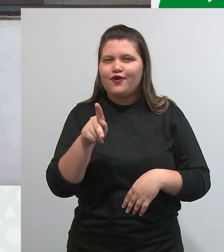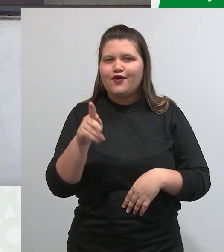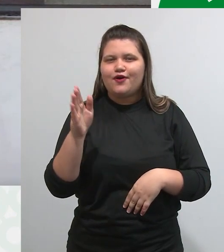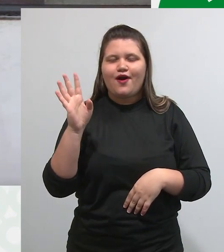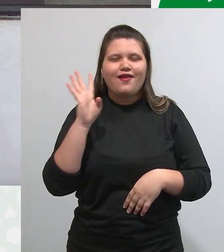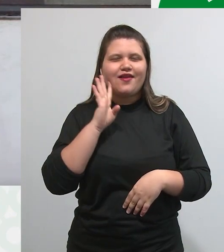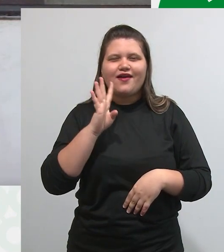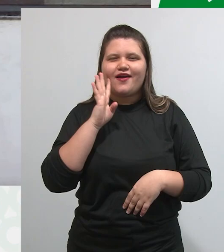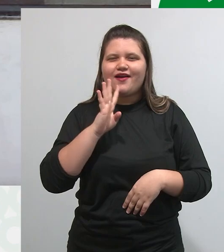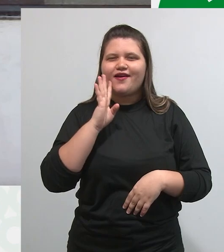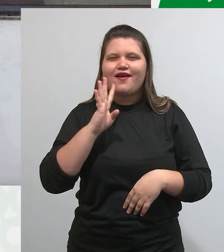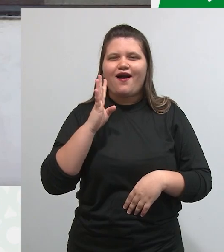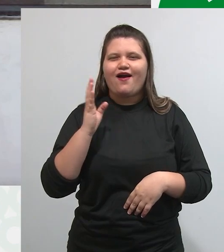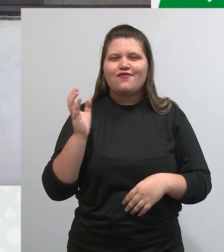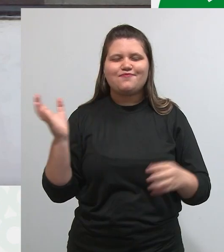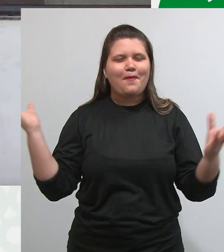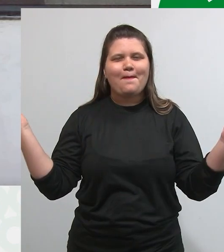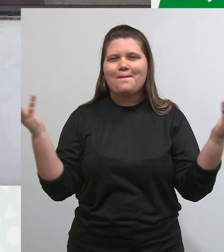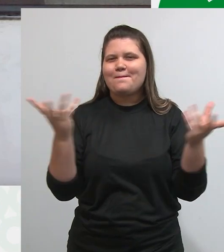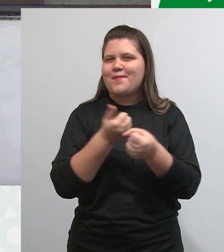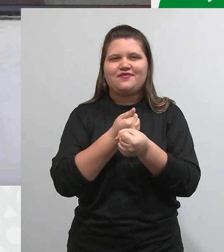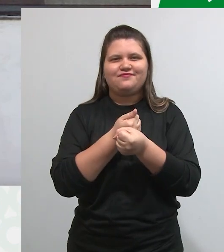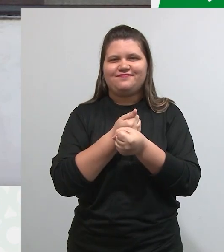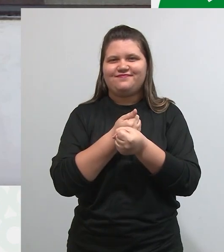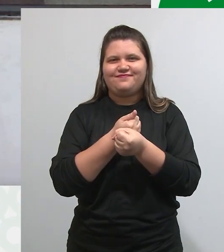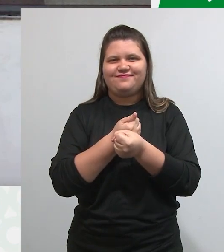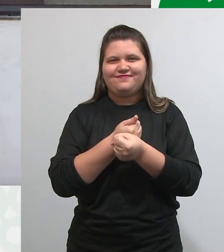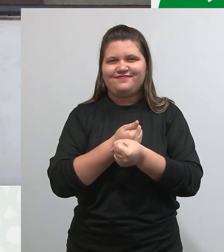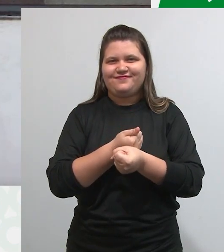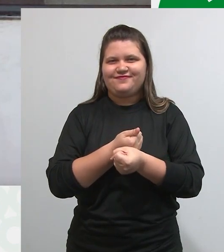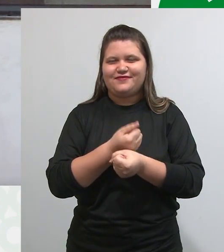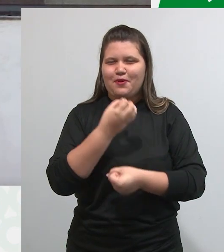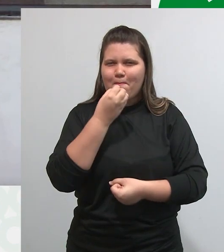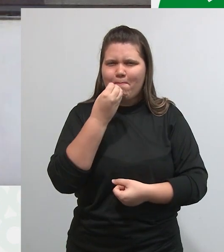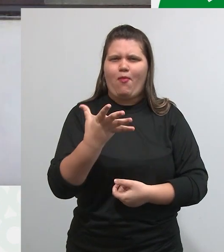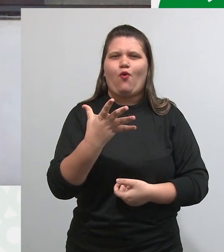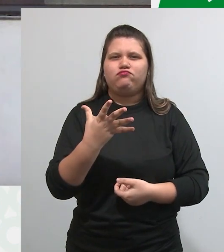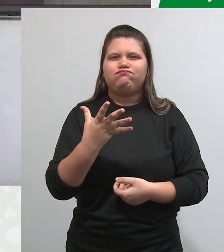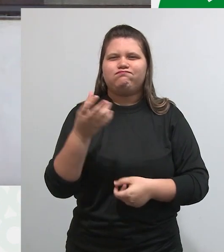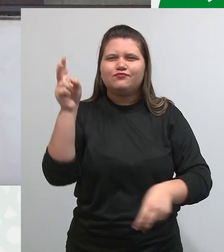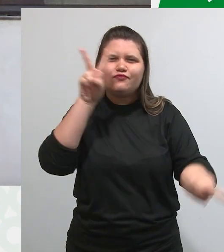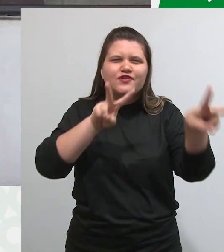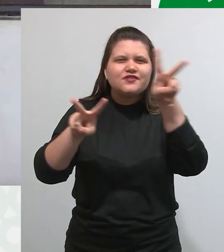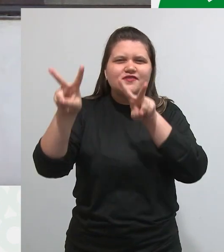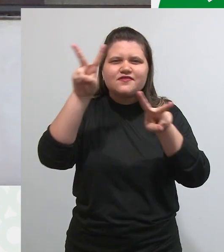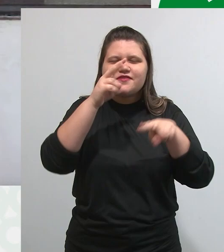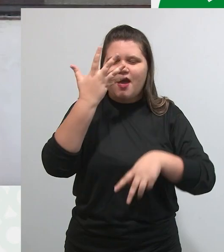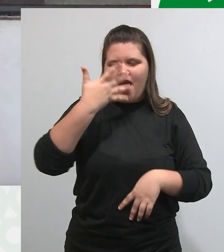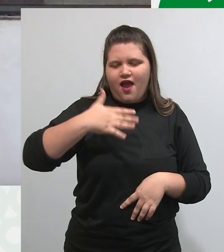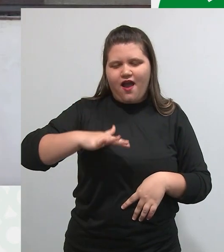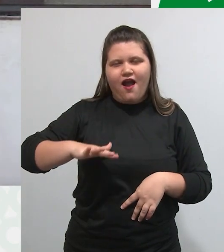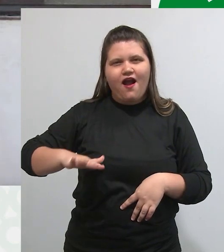dádiva. É uma dádiva, é uma coisa muito gostosa, porque você vê aquelas